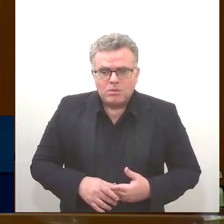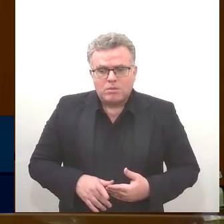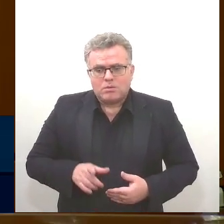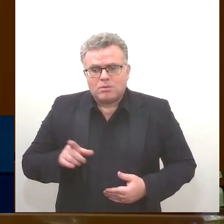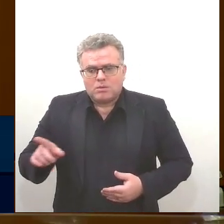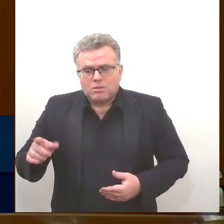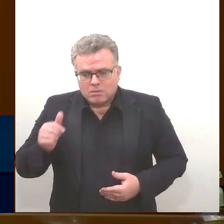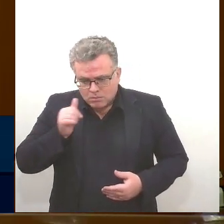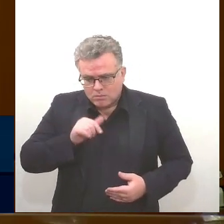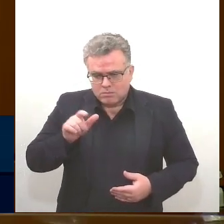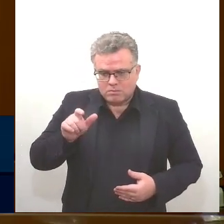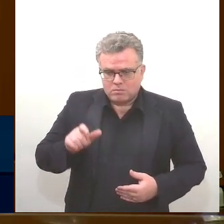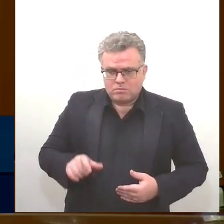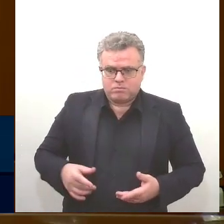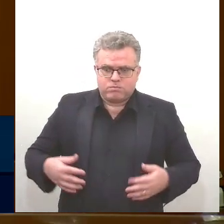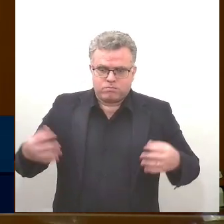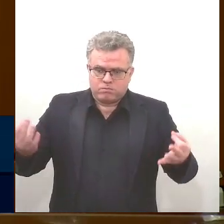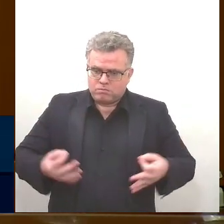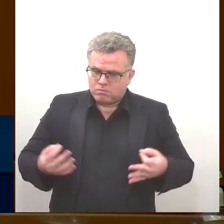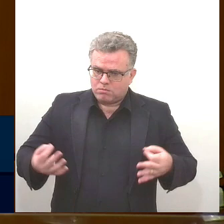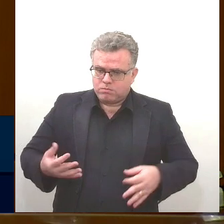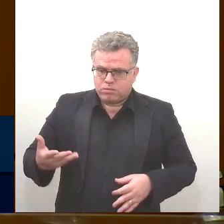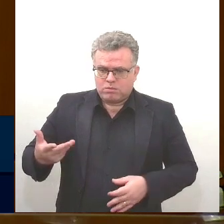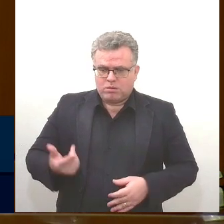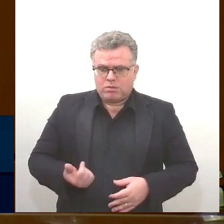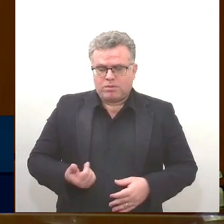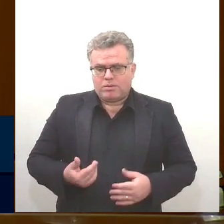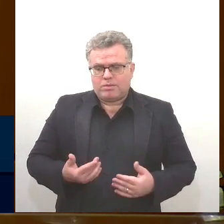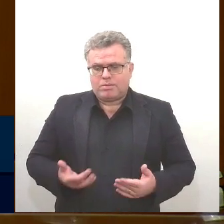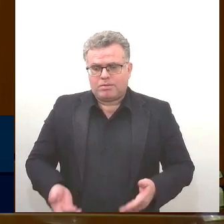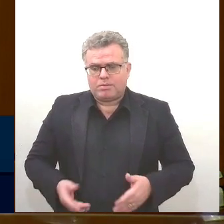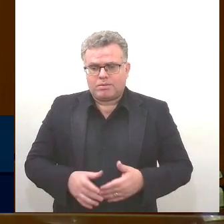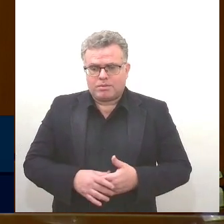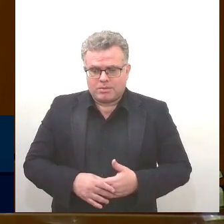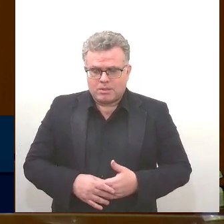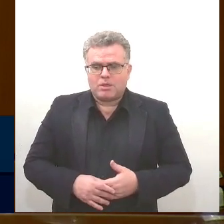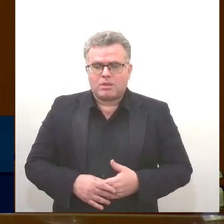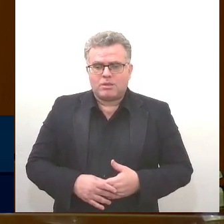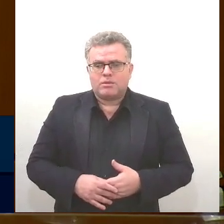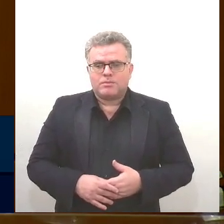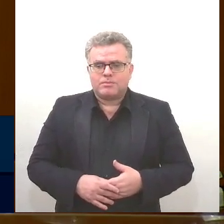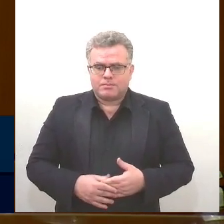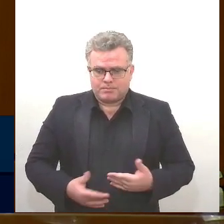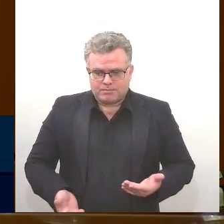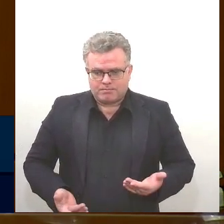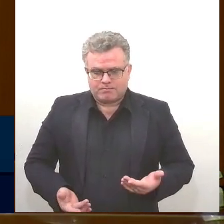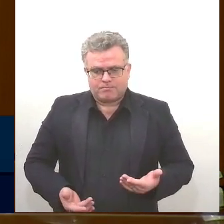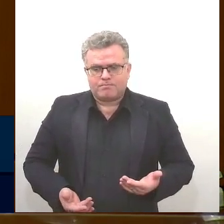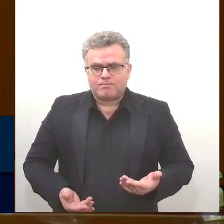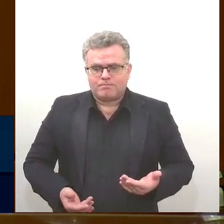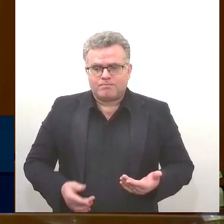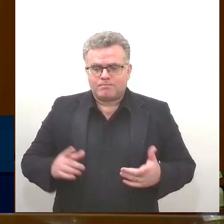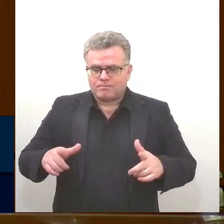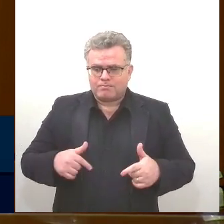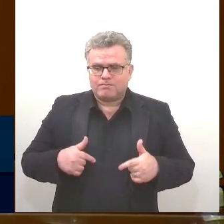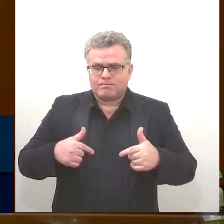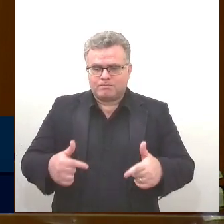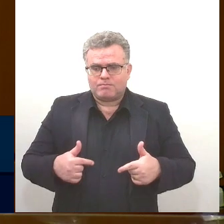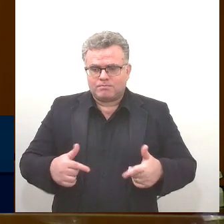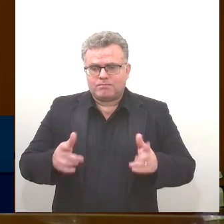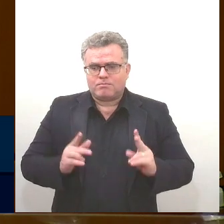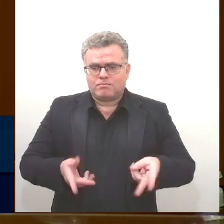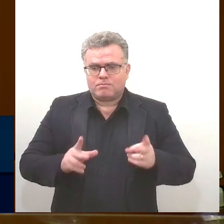linda inestimável aquilo que o dinheiro não consegue comprar e a gente tem que valorizar cada vez